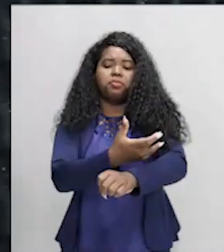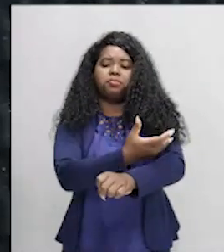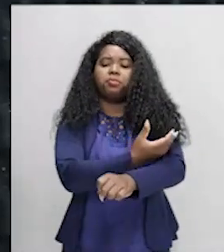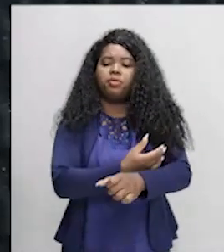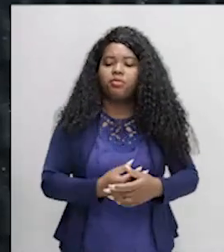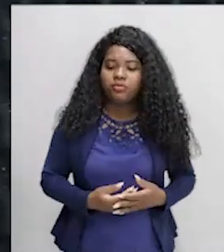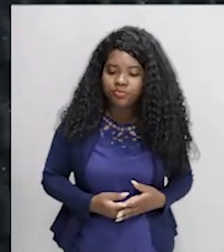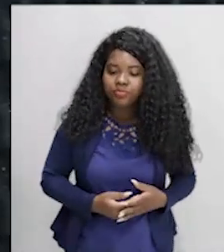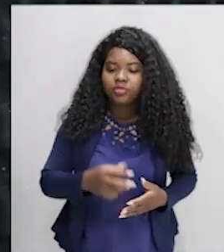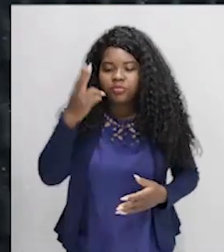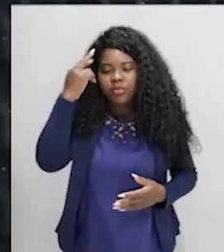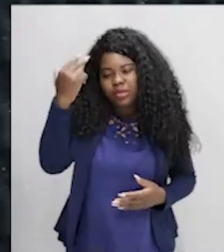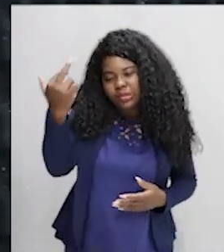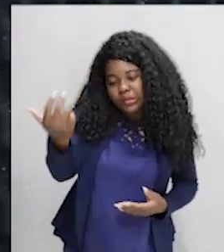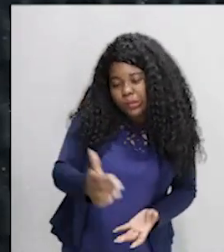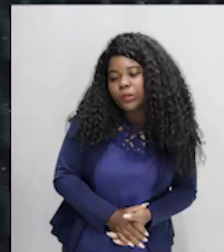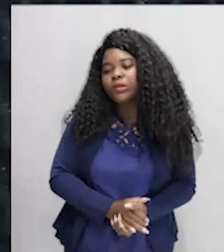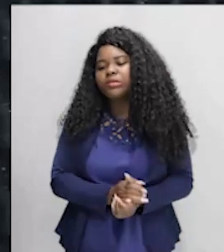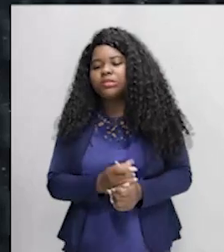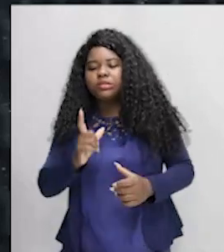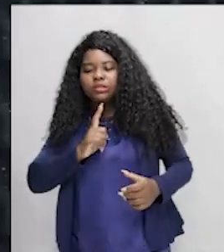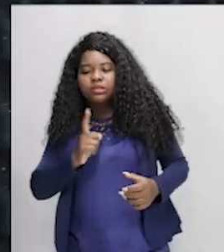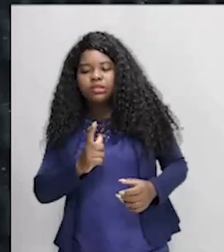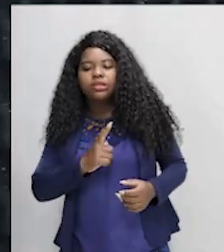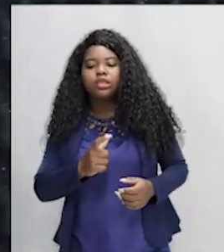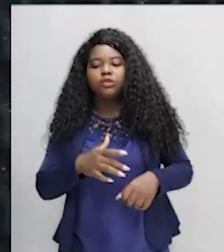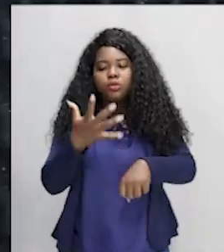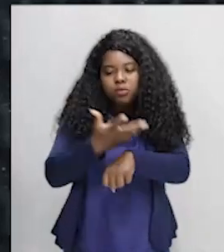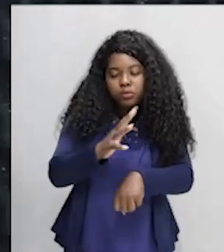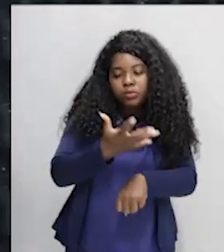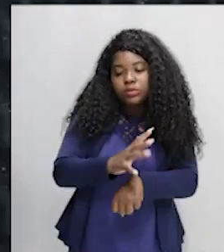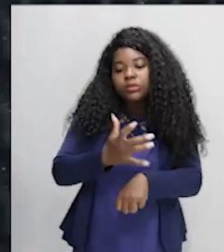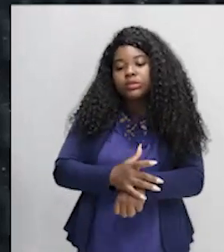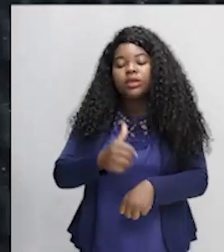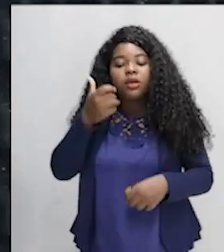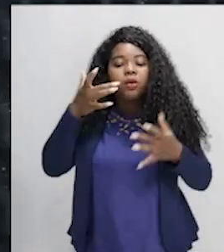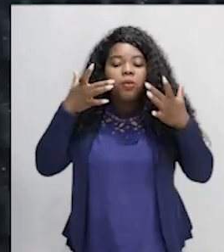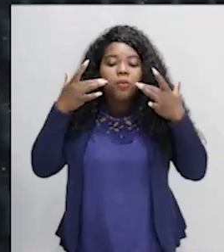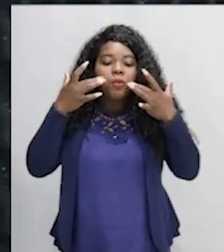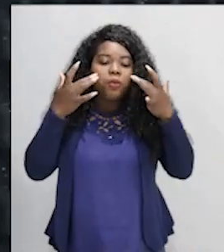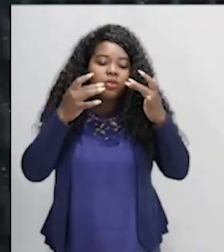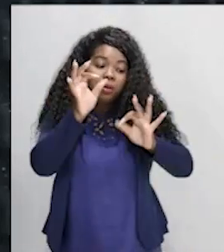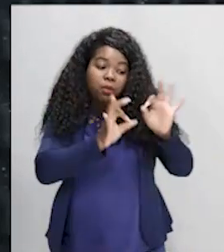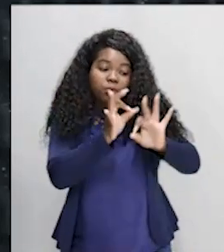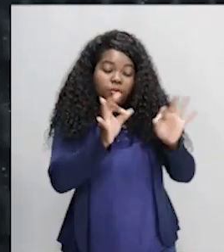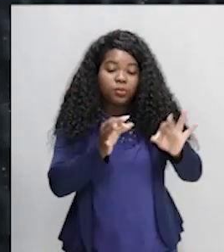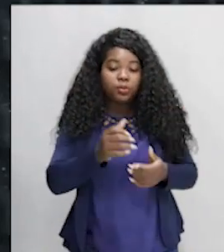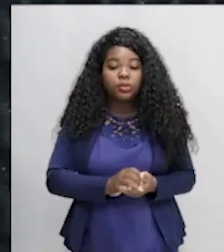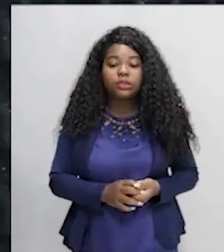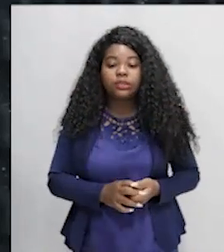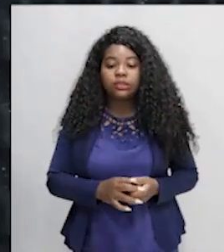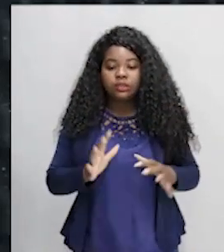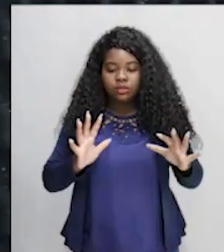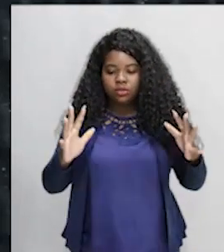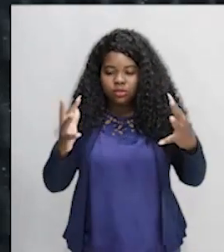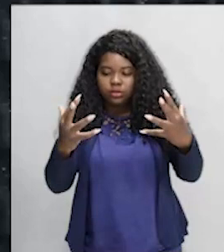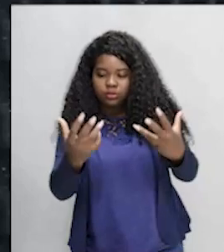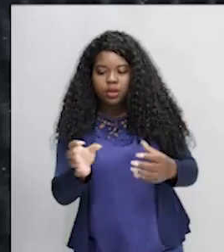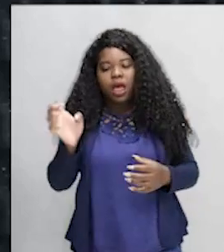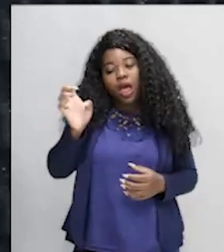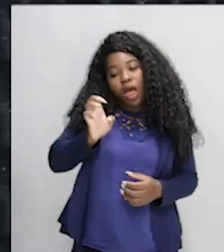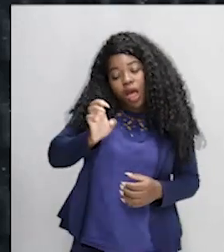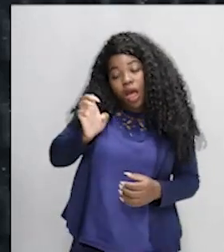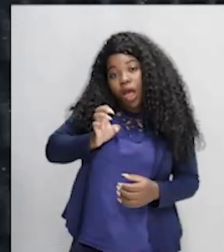uma história mais refinada, com ensaios, atores mais elaborados, e essa plateia ela é muito burguesa,